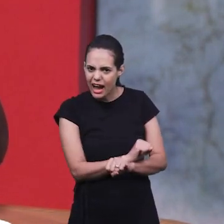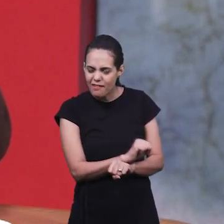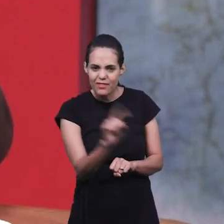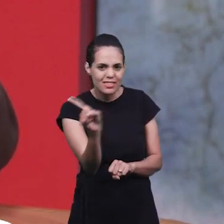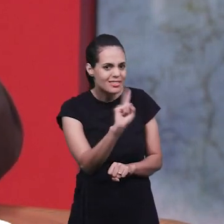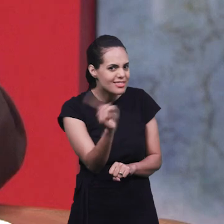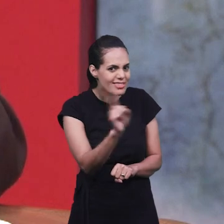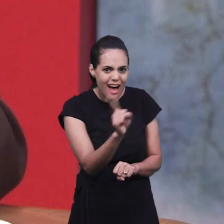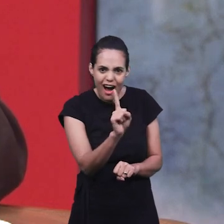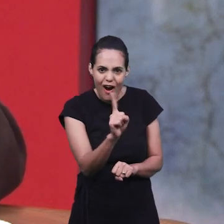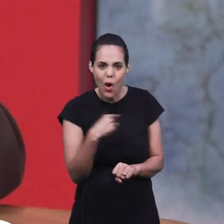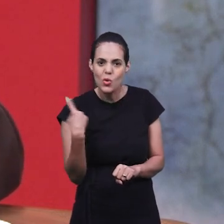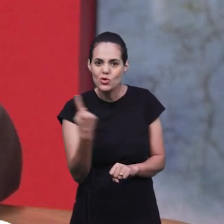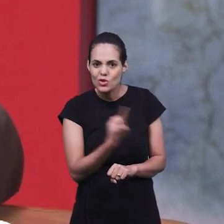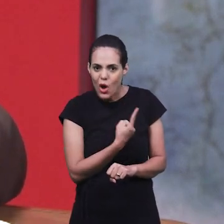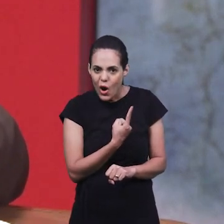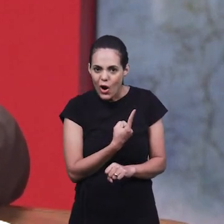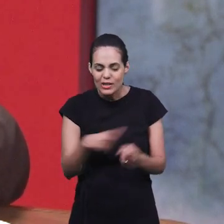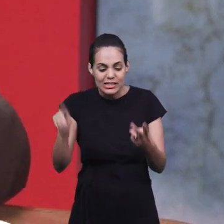somos